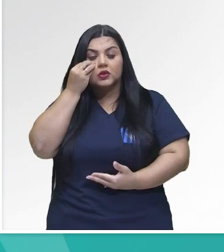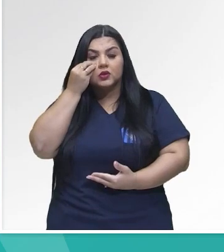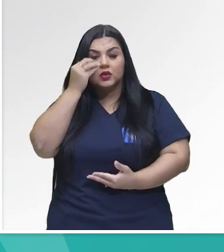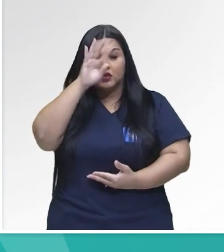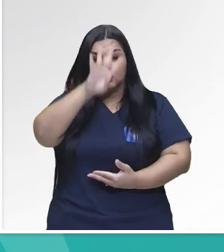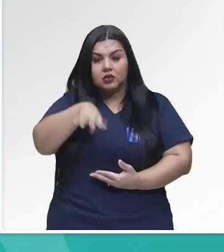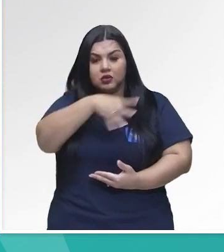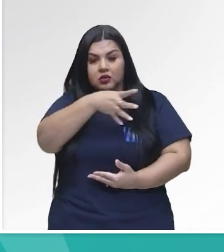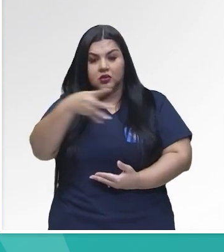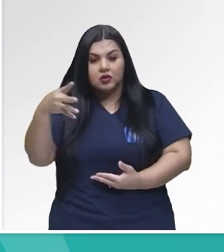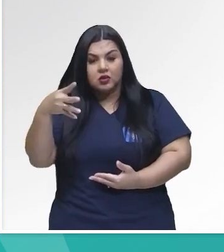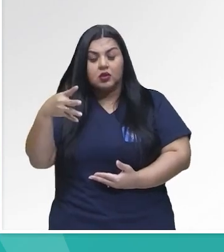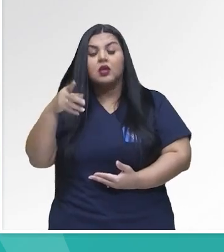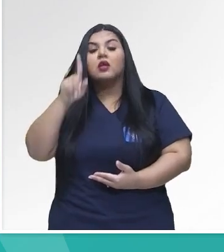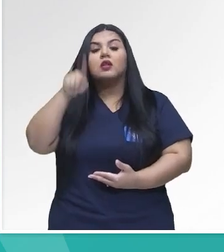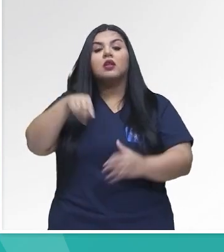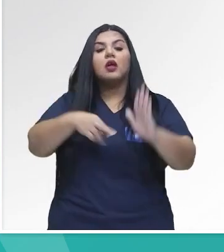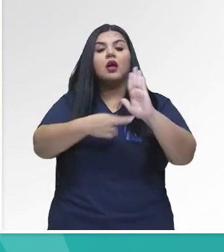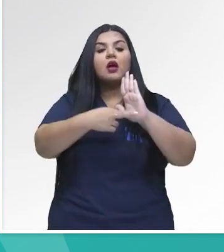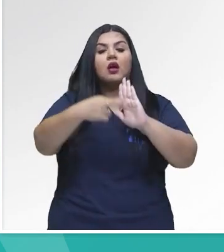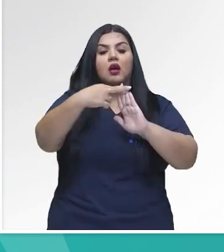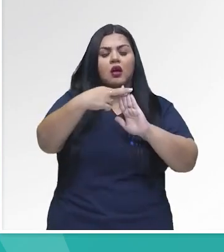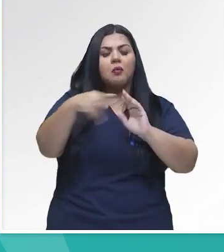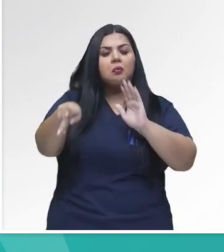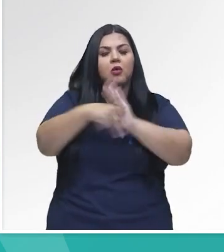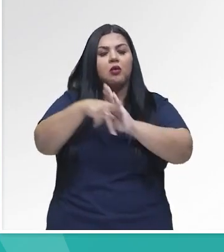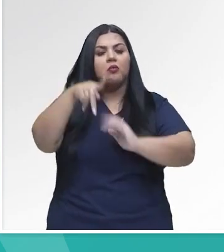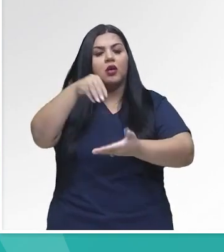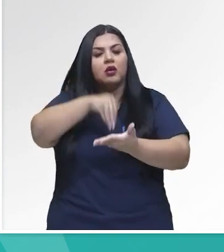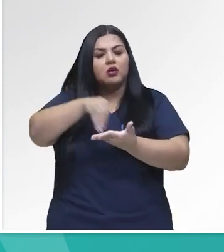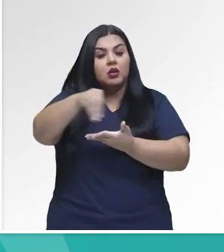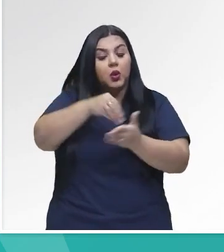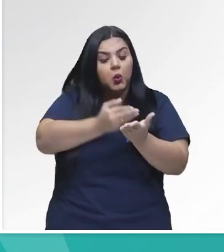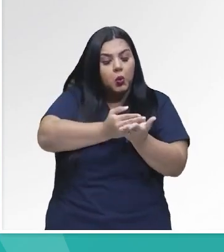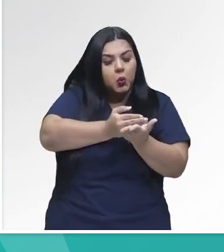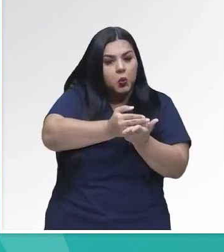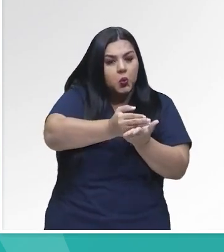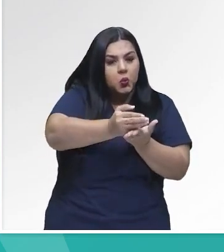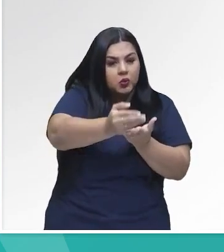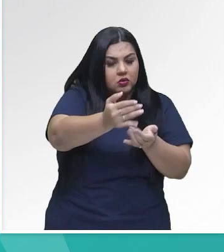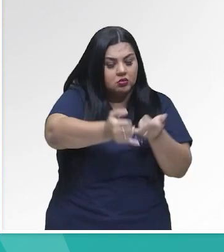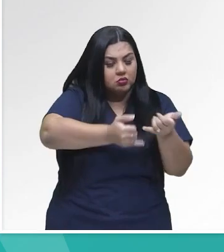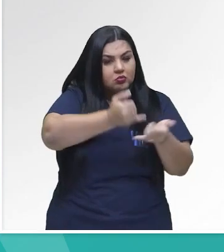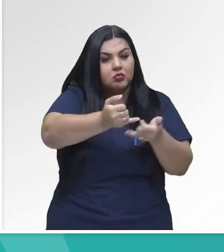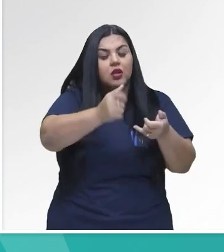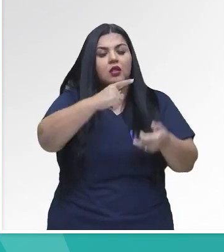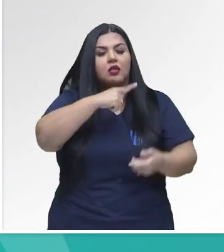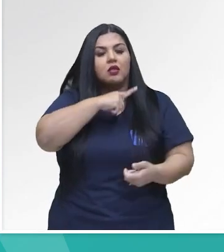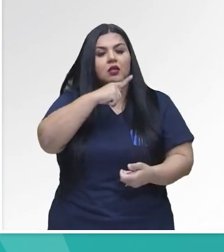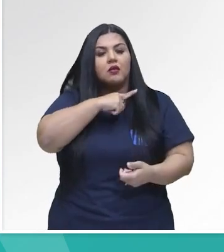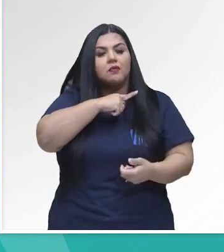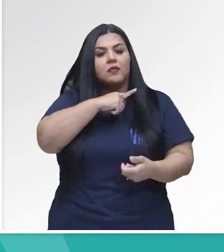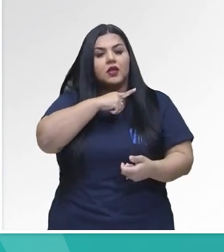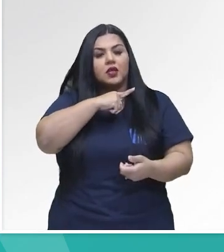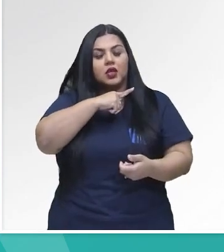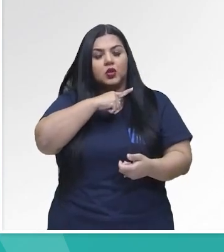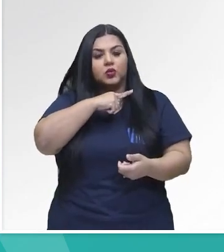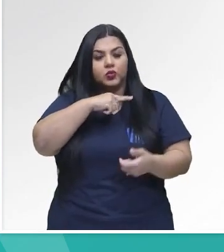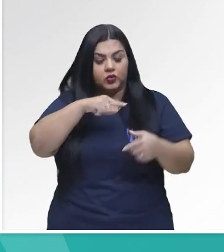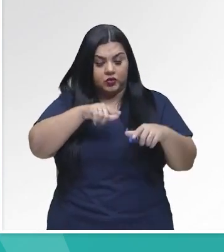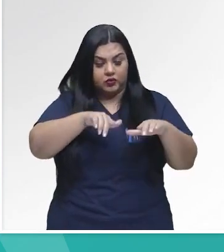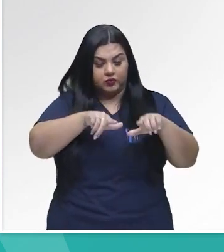quadrado. Então, uma regra do xadrez. Para iniciar o jogo, eu tenho que estar com o